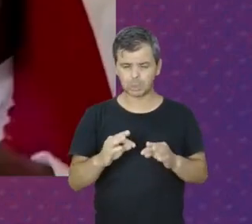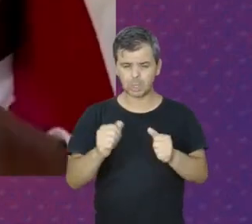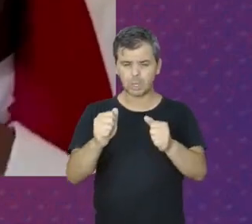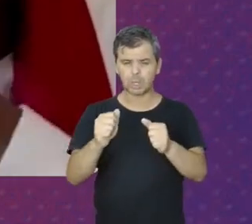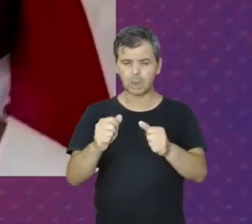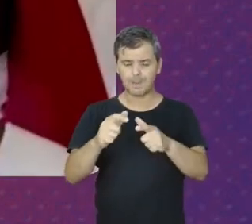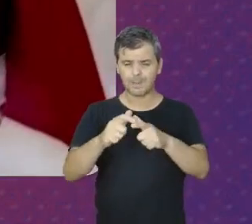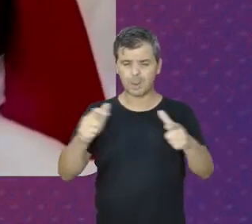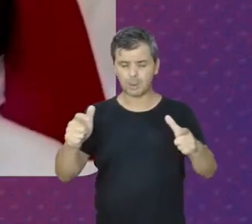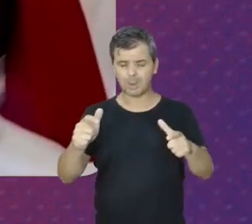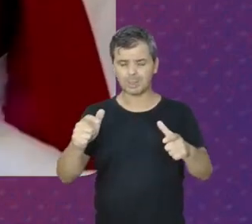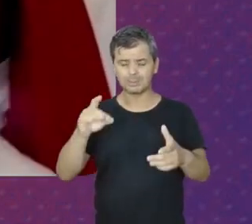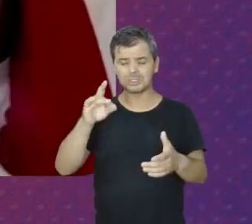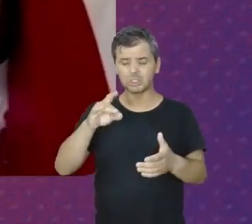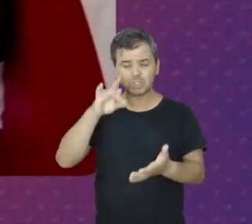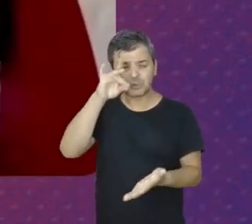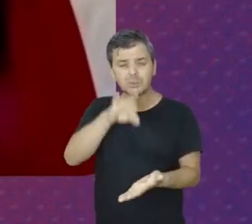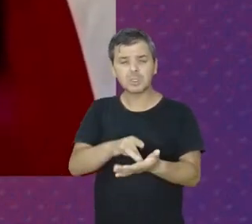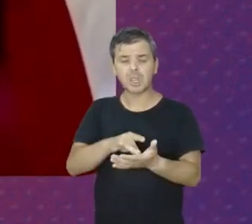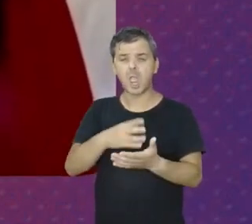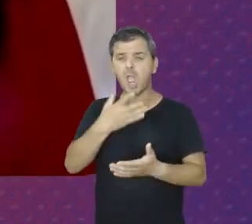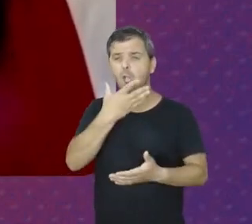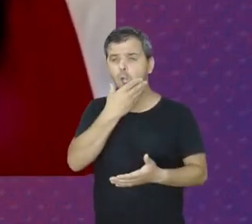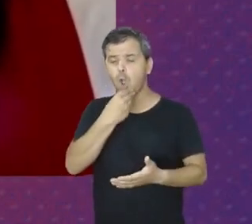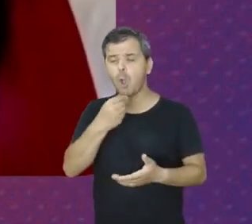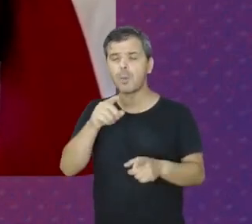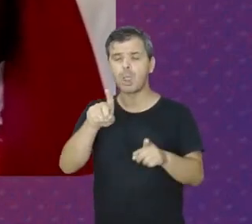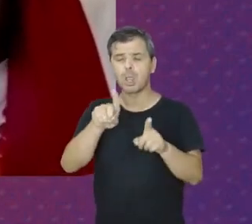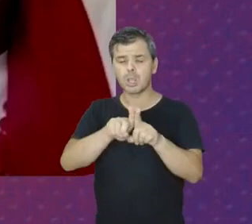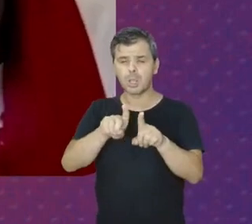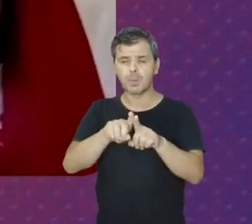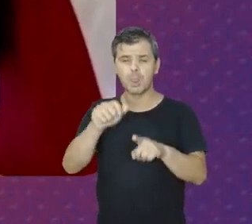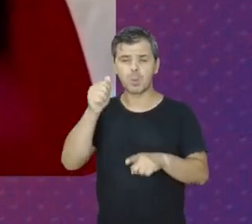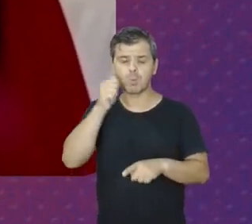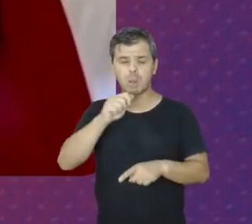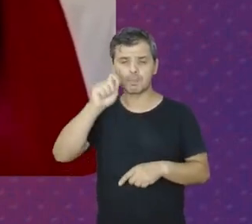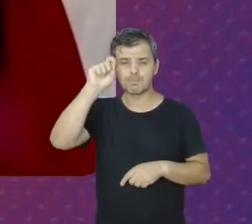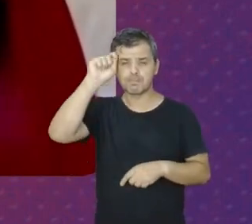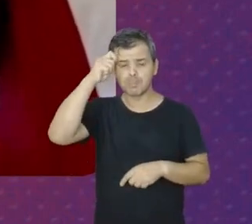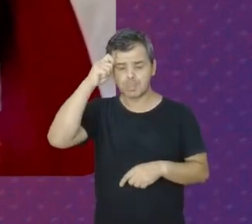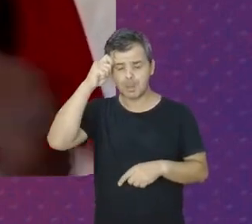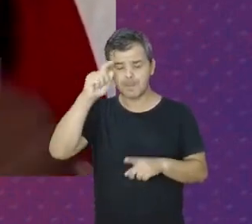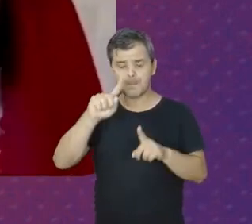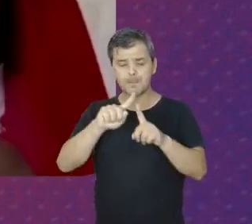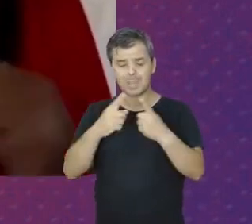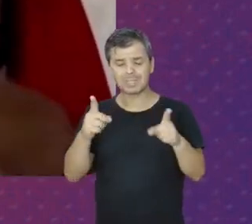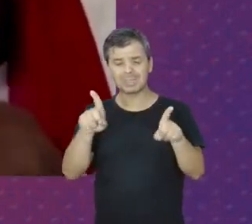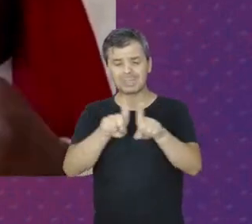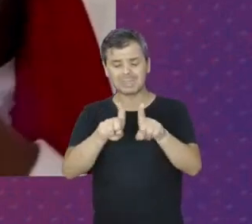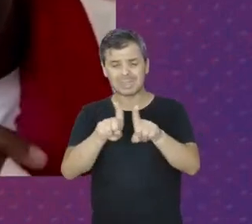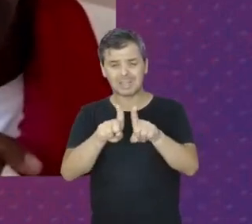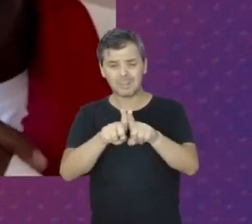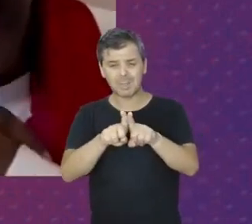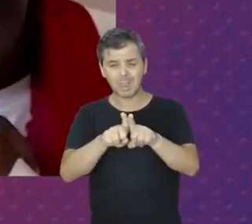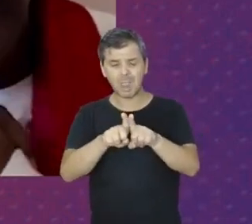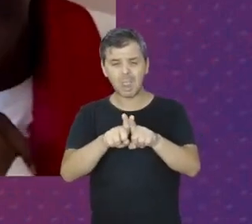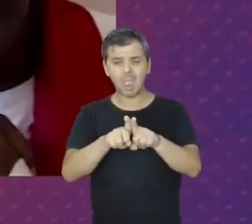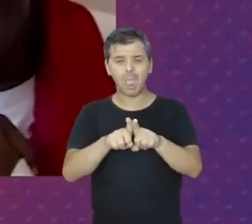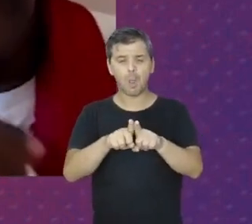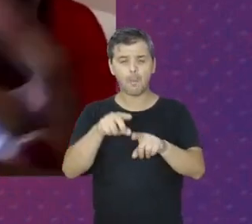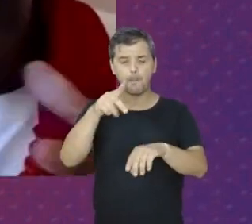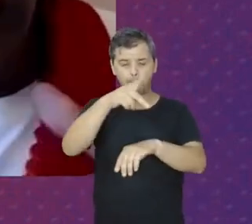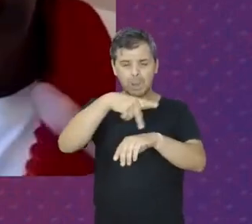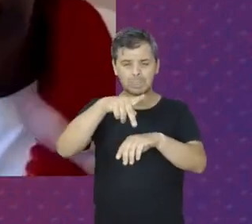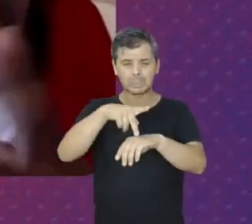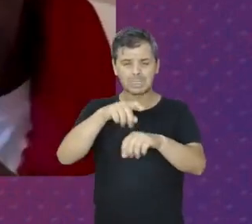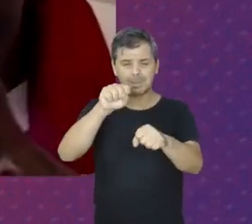a maioria absoluta é de homens e de mulheres negras, mas também é um país que mata mais negros e negras